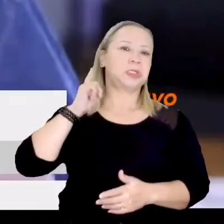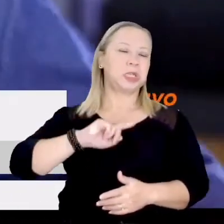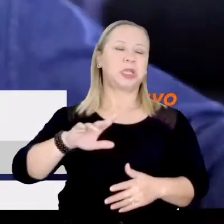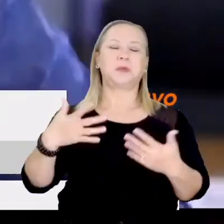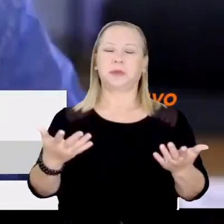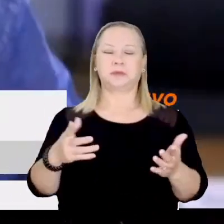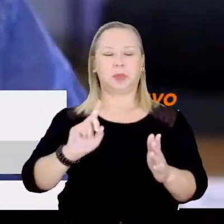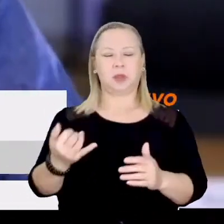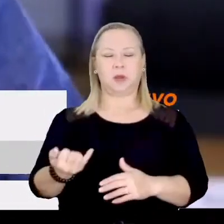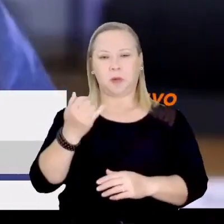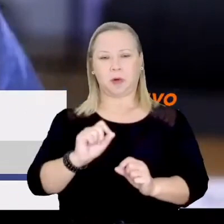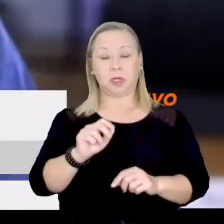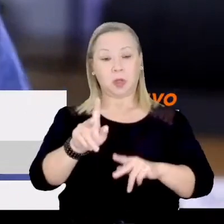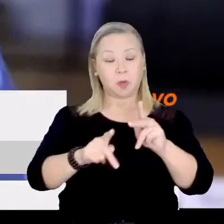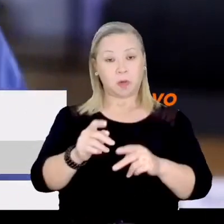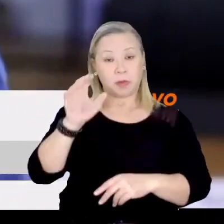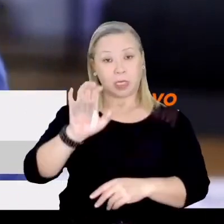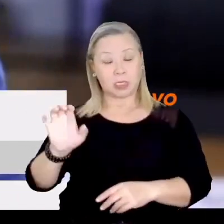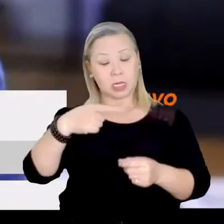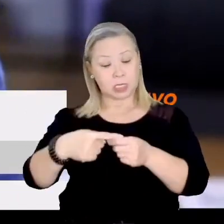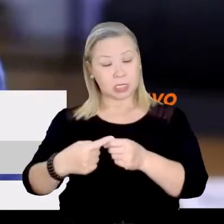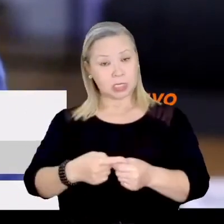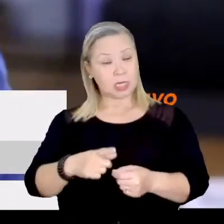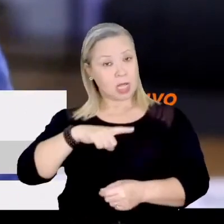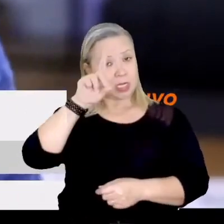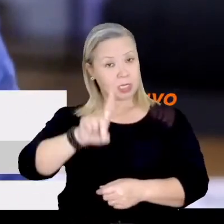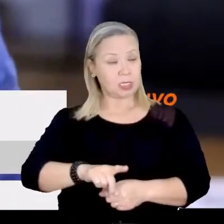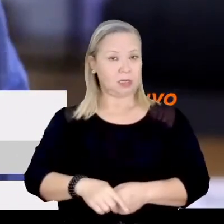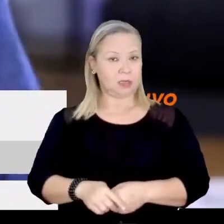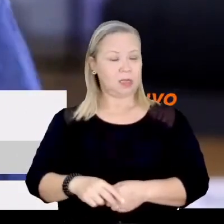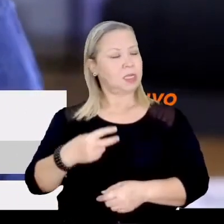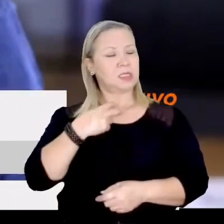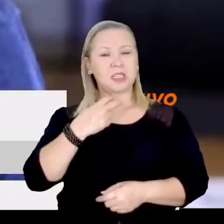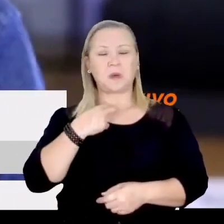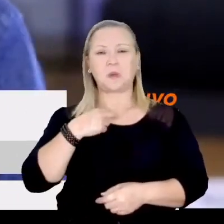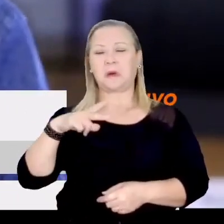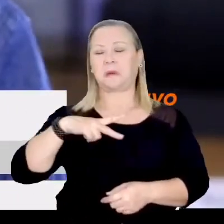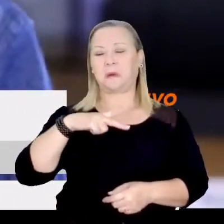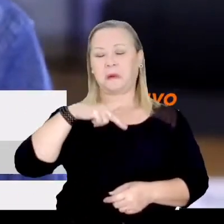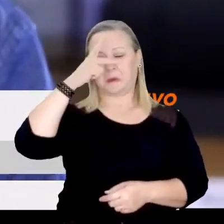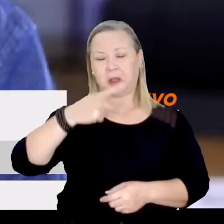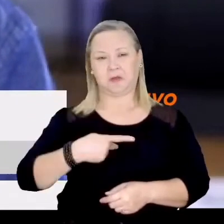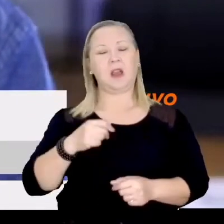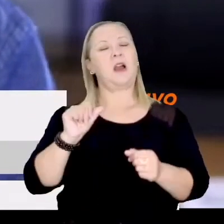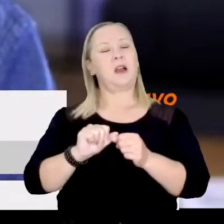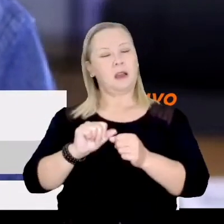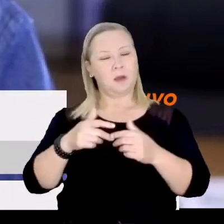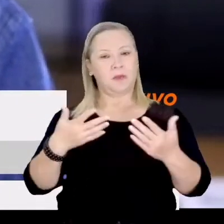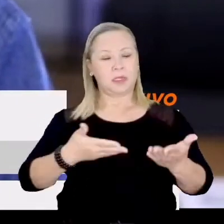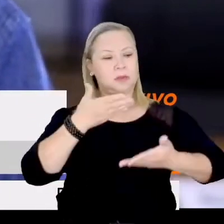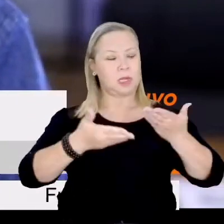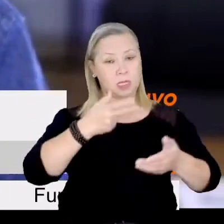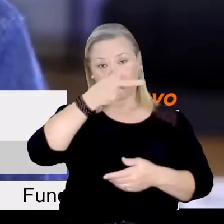daquela cidade tem direitos e você então cumpra com a sua obrigação. Foi assim que eu fiz, tratando os prefeitos com muita decência,